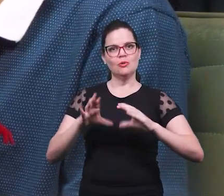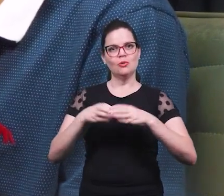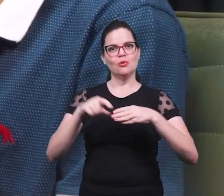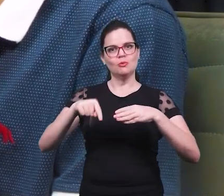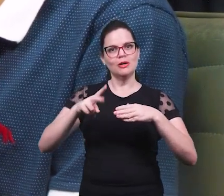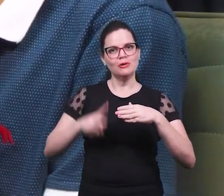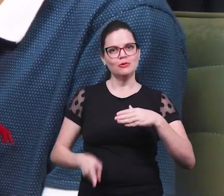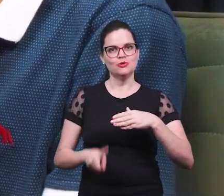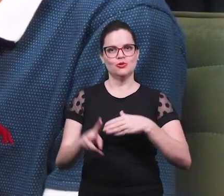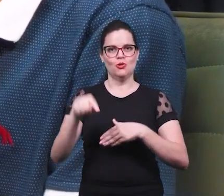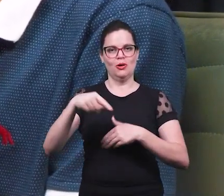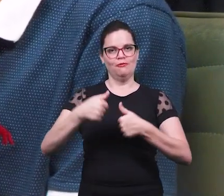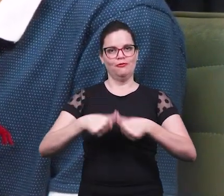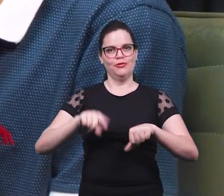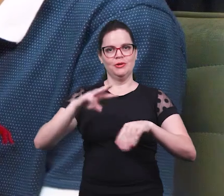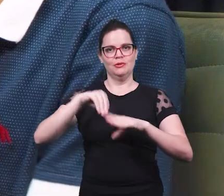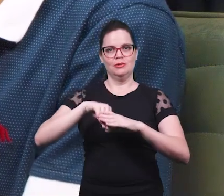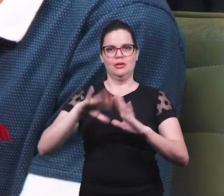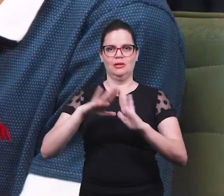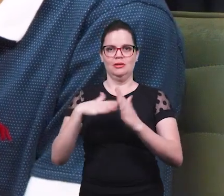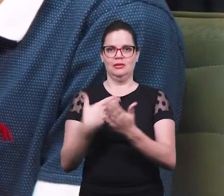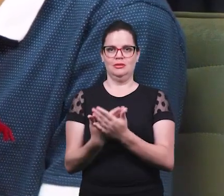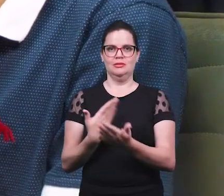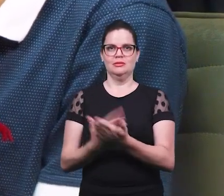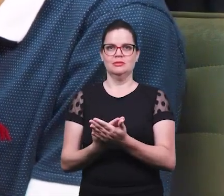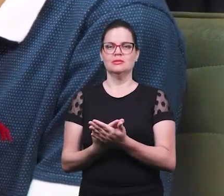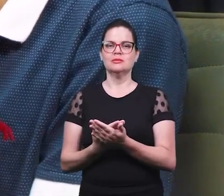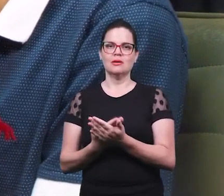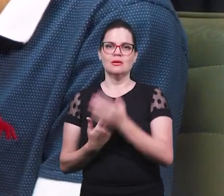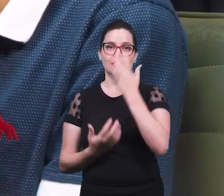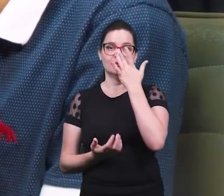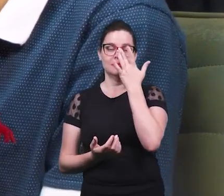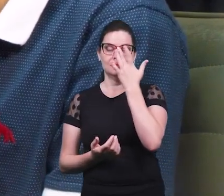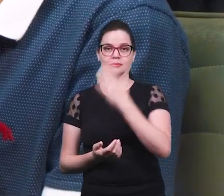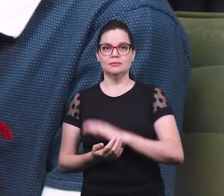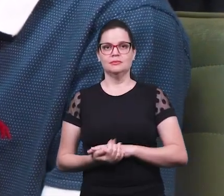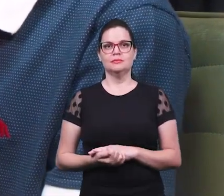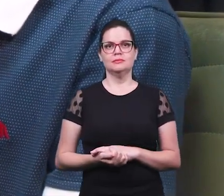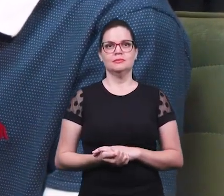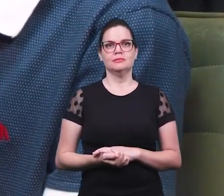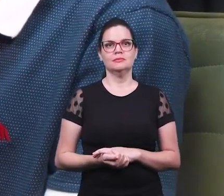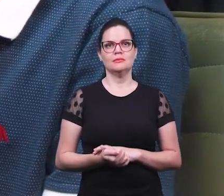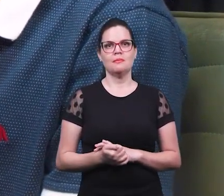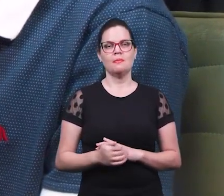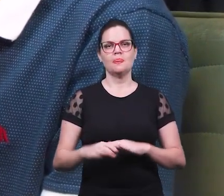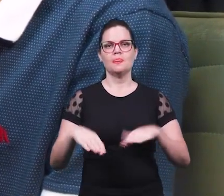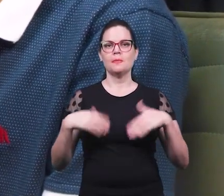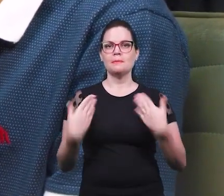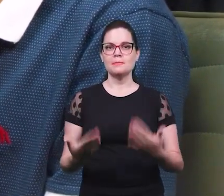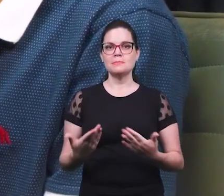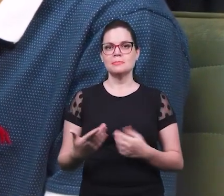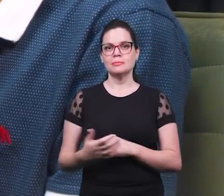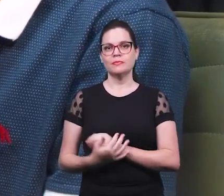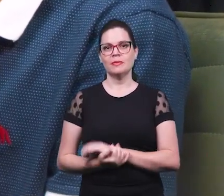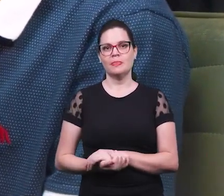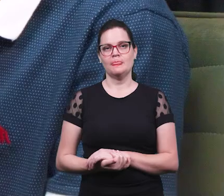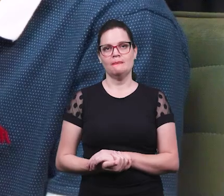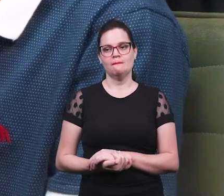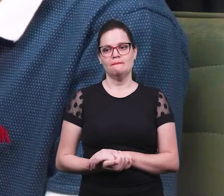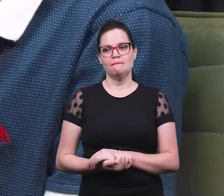com os outras pessoas que não tinham ido para o passeio. E aí,